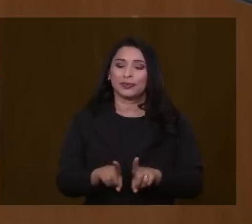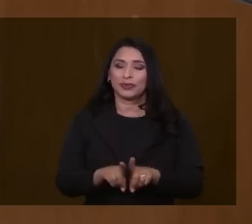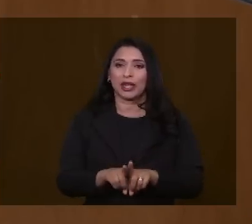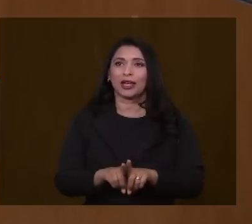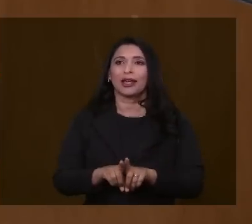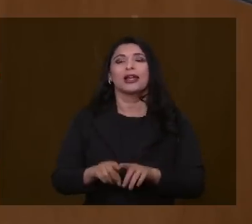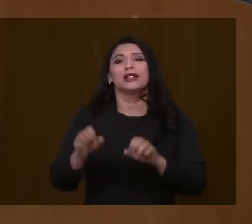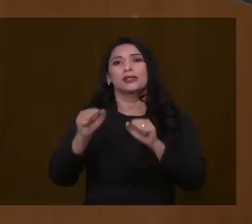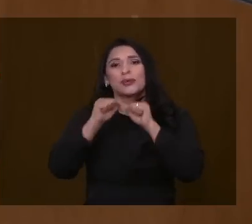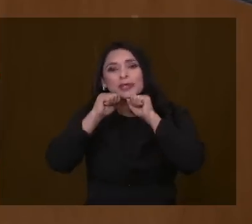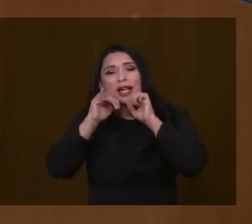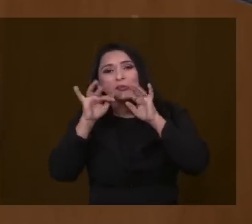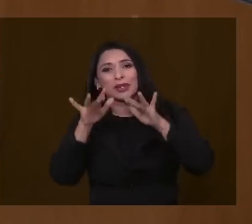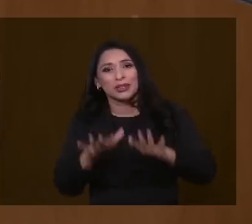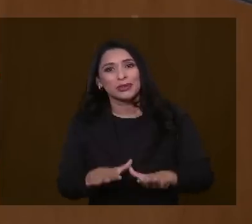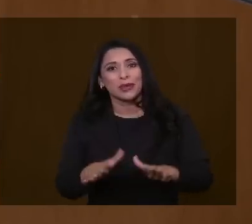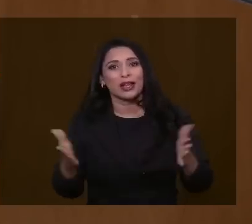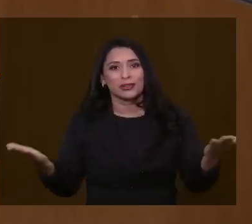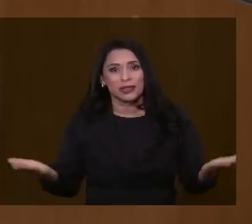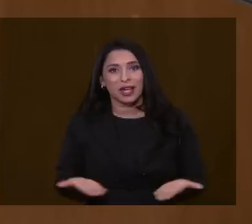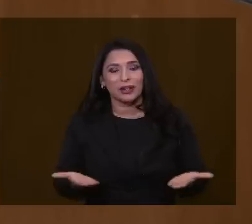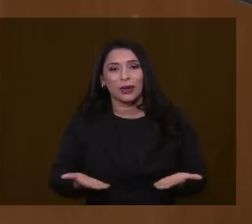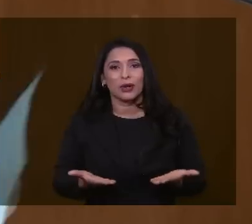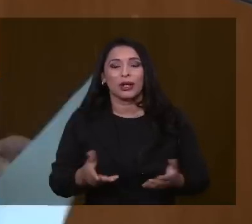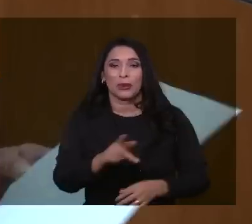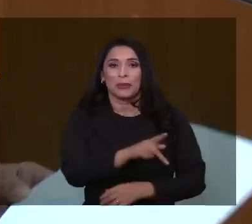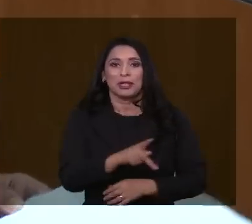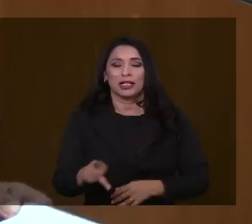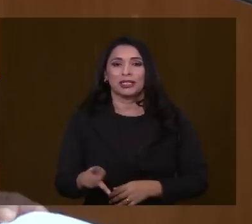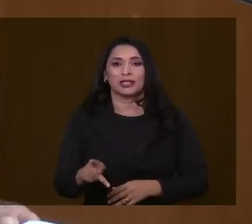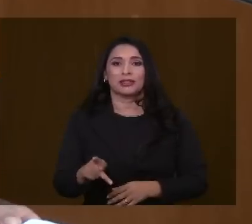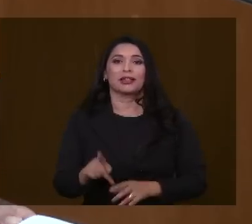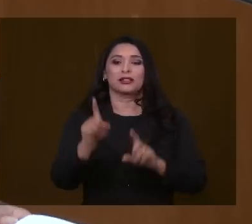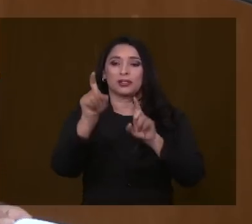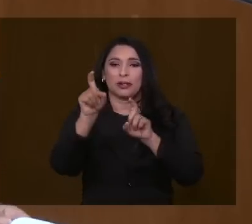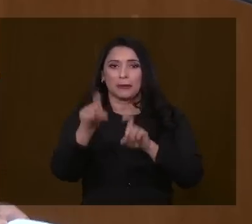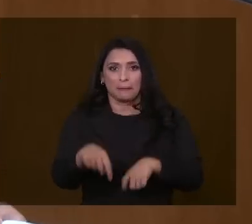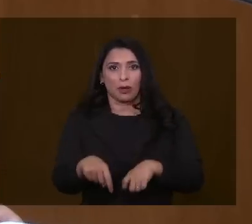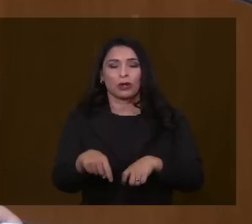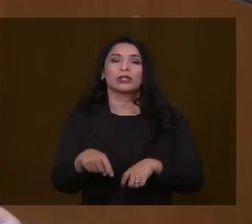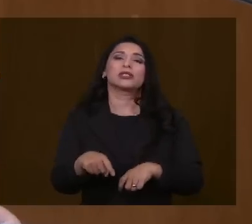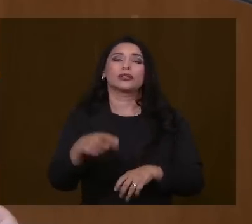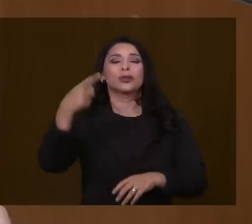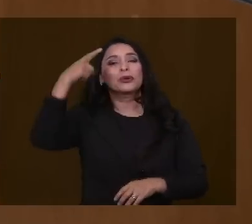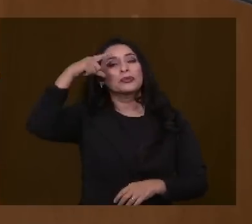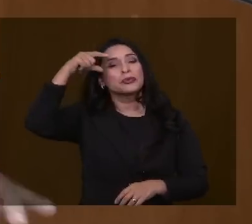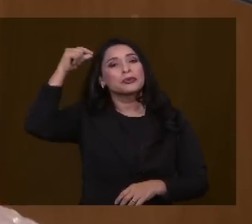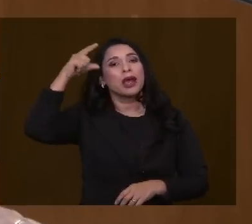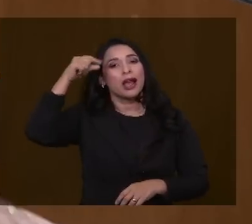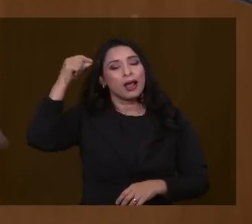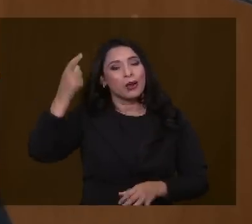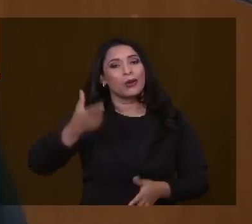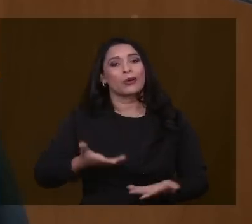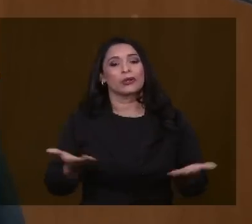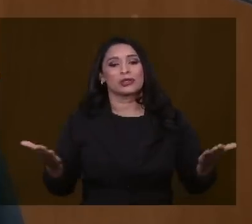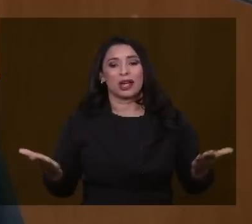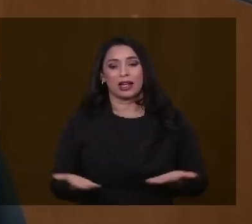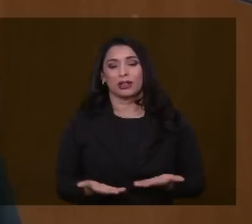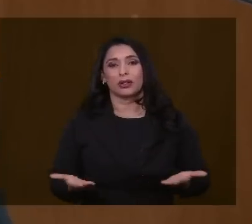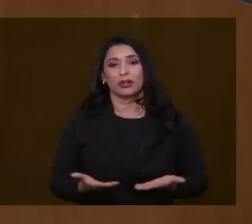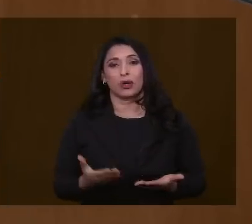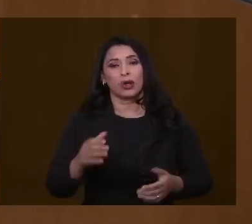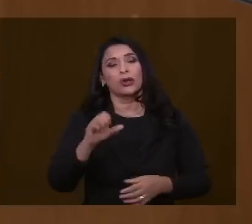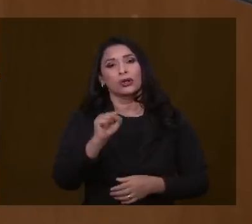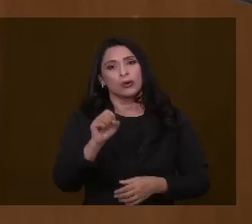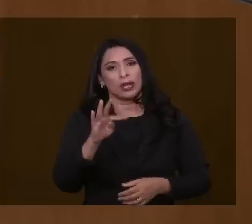com a posse do presidente Luiz Roberto Barroso. No instante em que a nau desta corte, mais